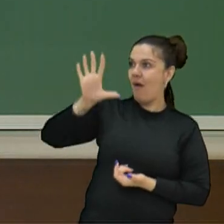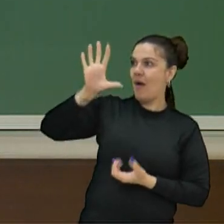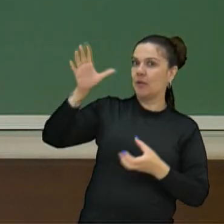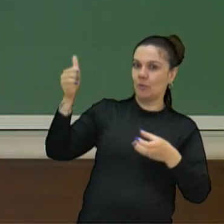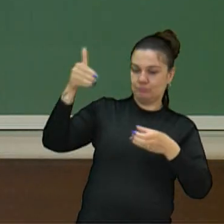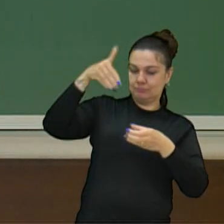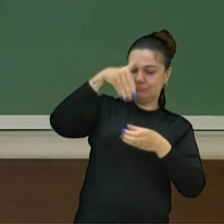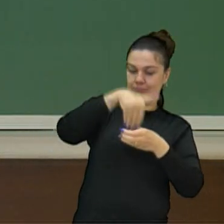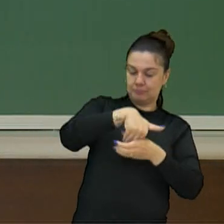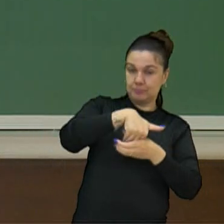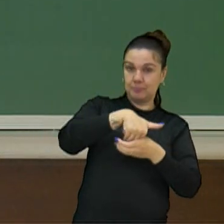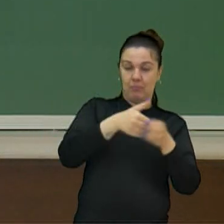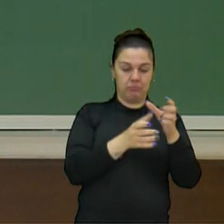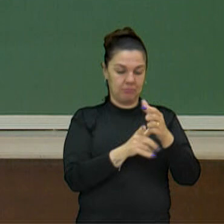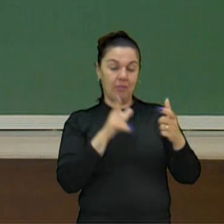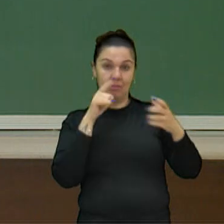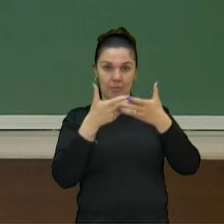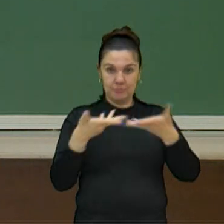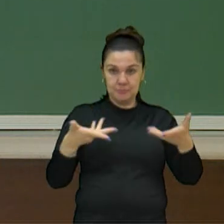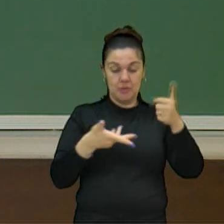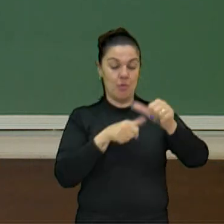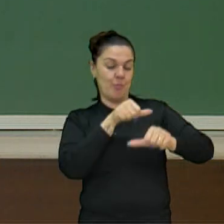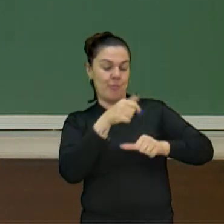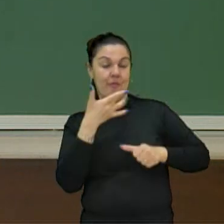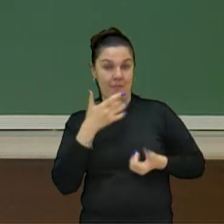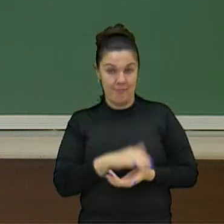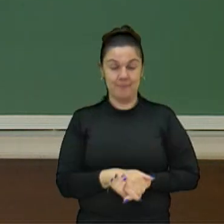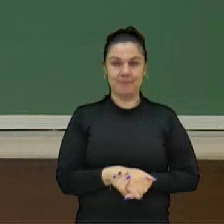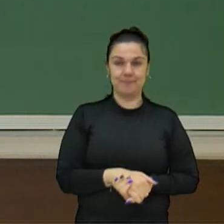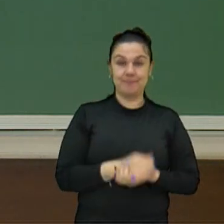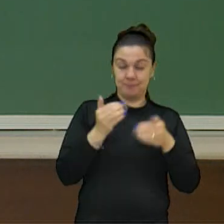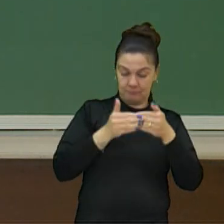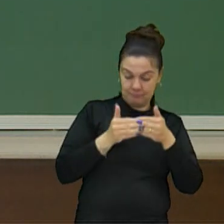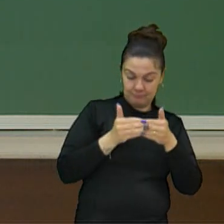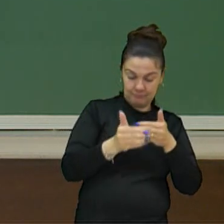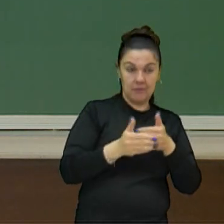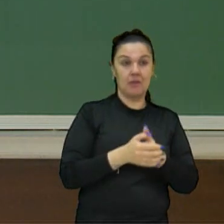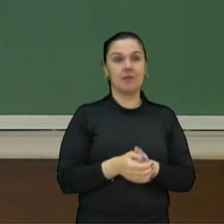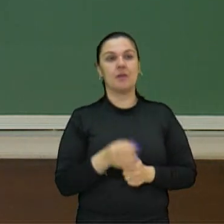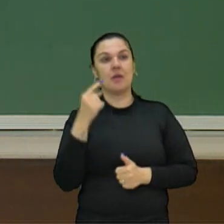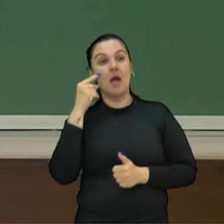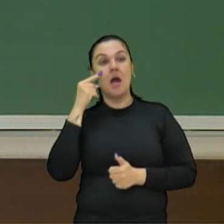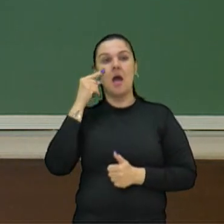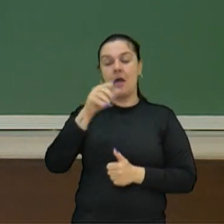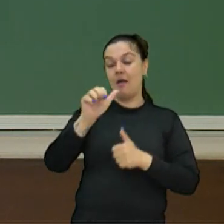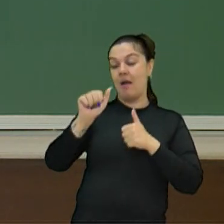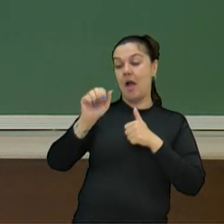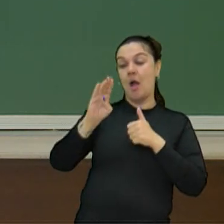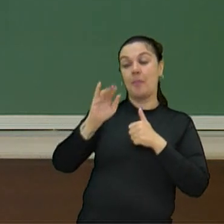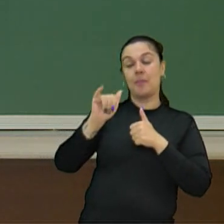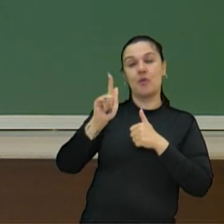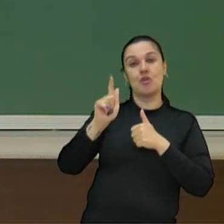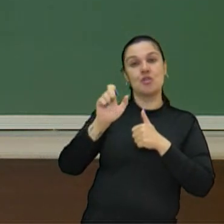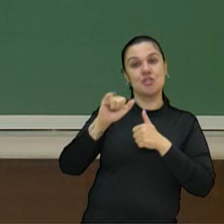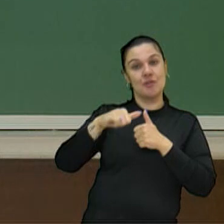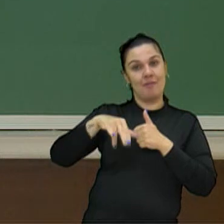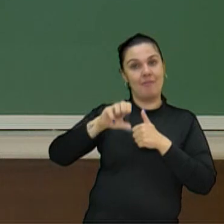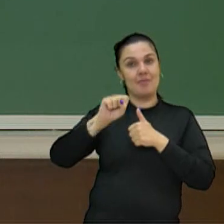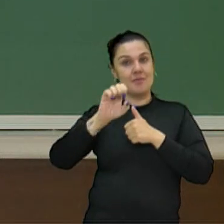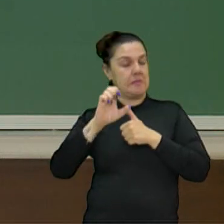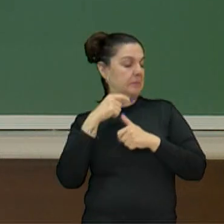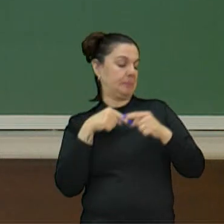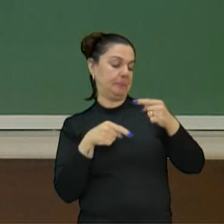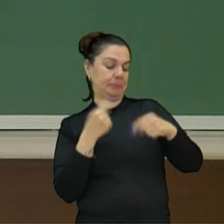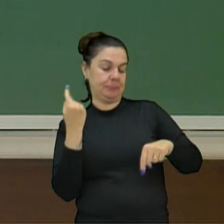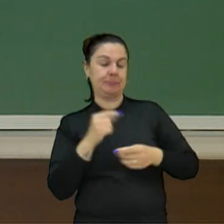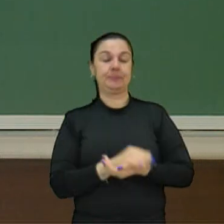eles tinham acesso ao caldo nutritivo, eles se reproduziam lá e mudavam de cor. Então, a partir desse experimento, foi dito então que a abiogênese não funciona. Então, essa